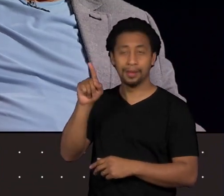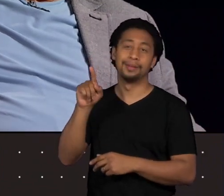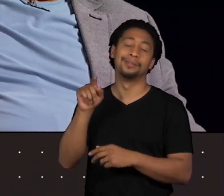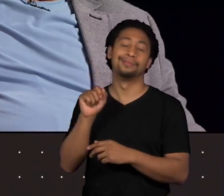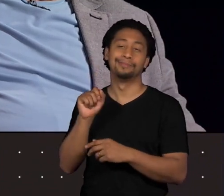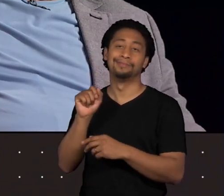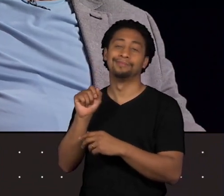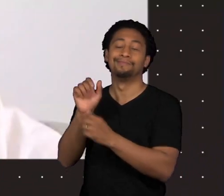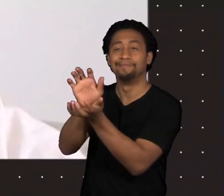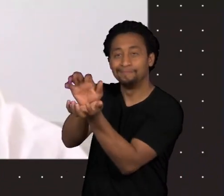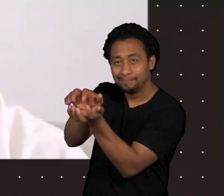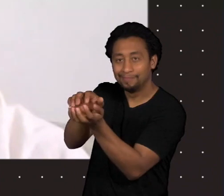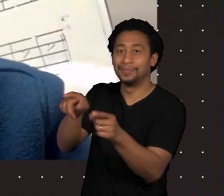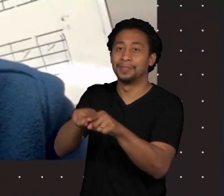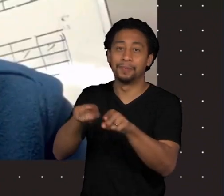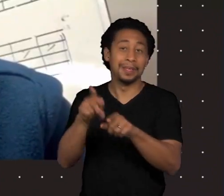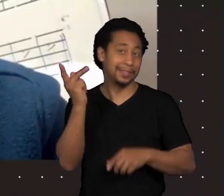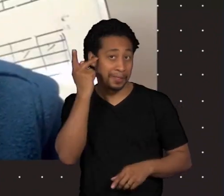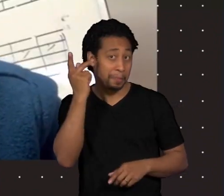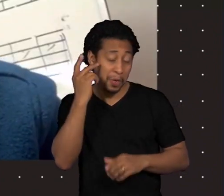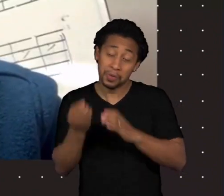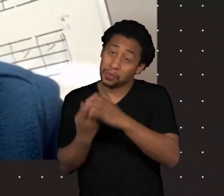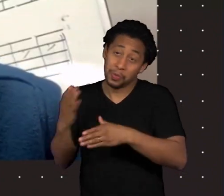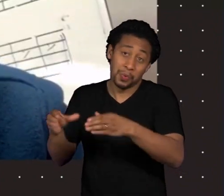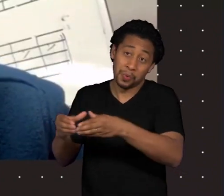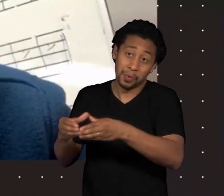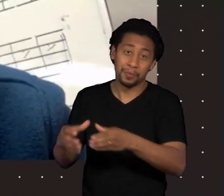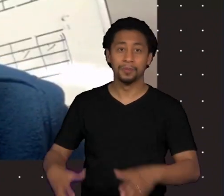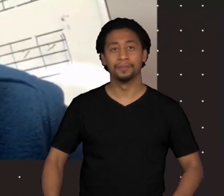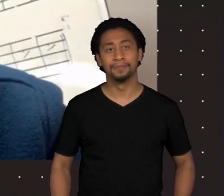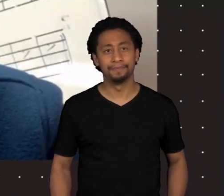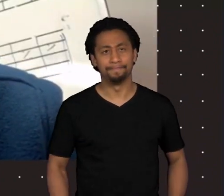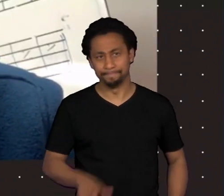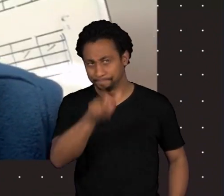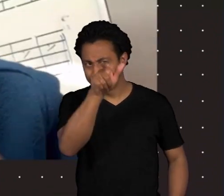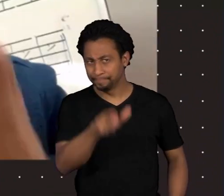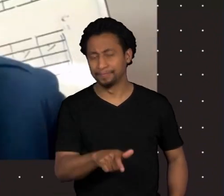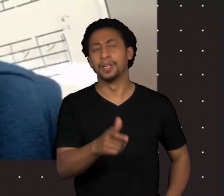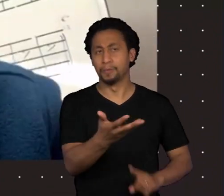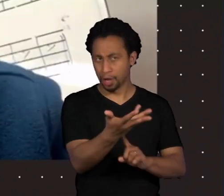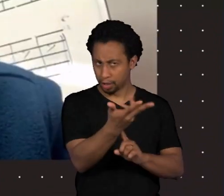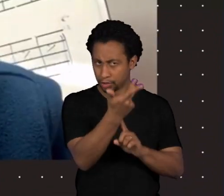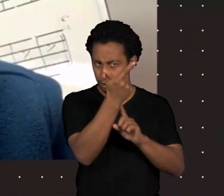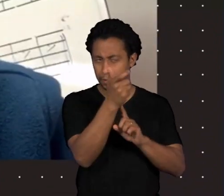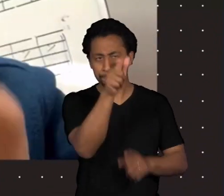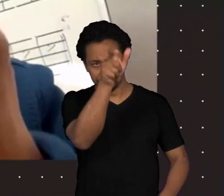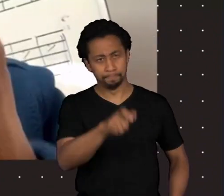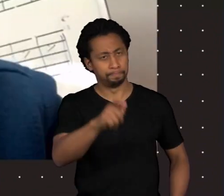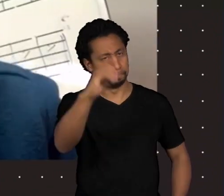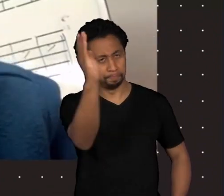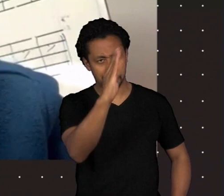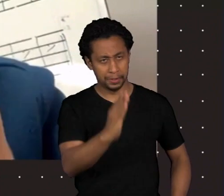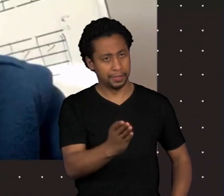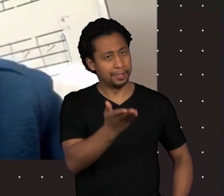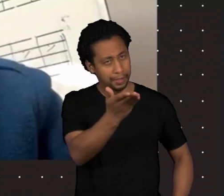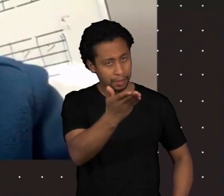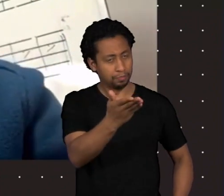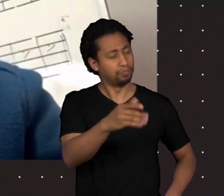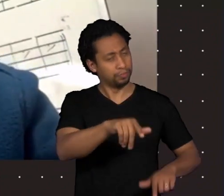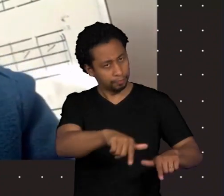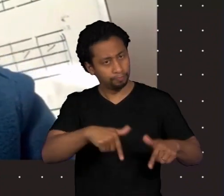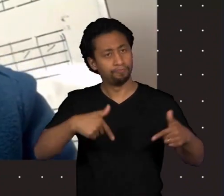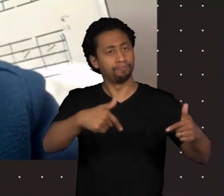espetáculo e um grupo né e sou teu fã não só como artista mas como brasileiro como posicionamento social